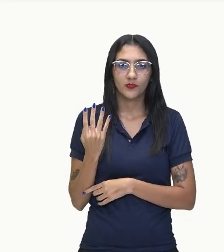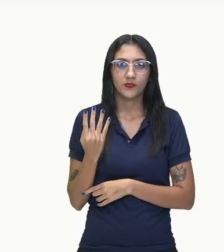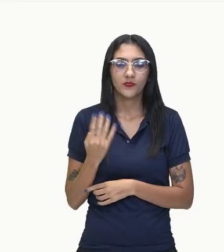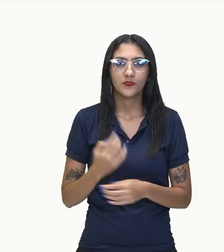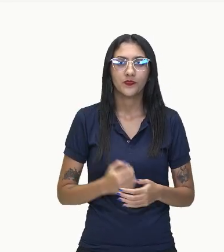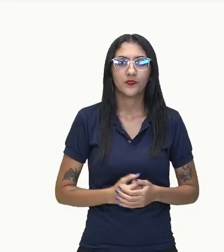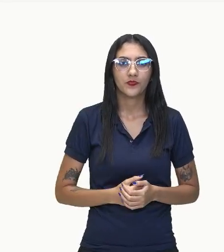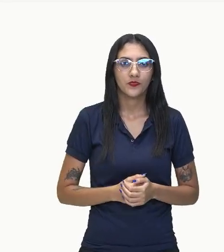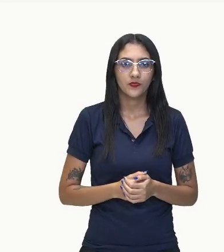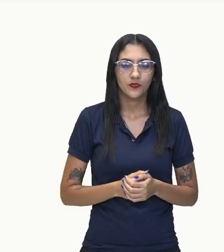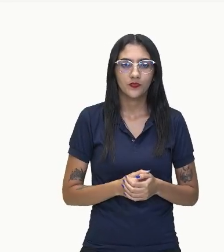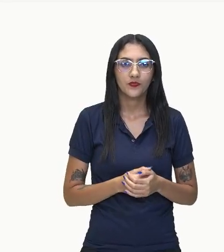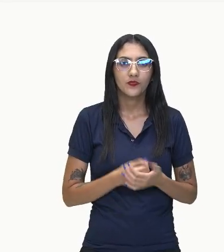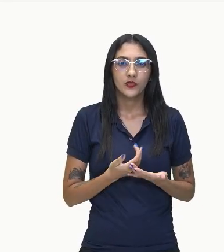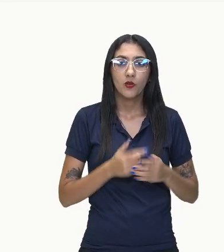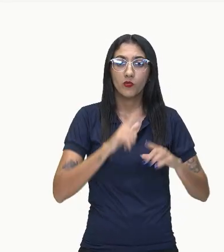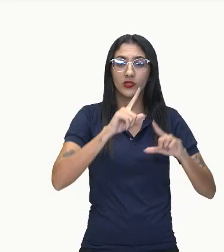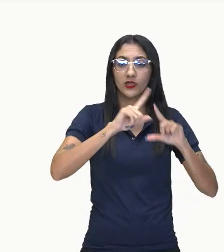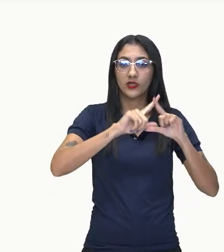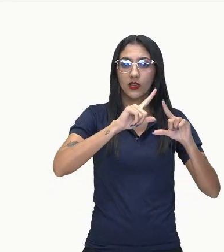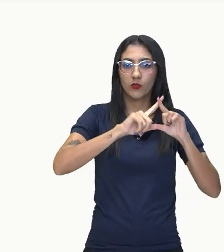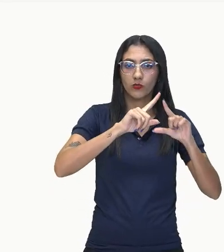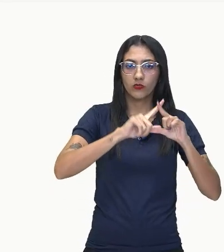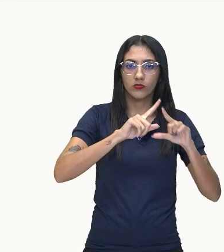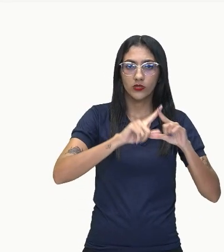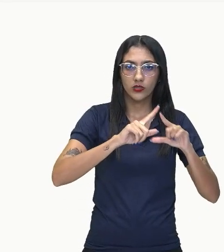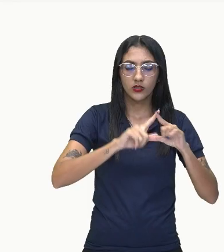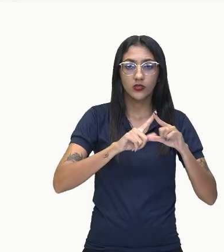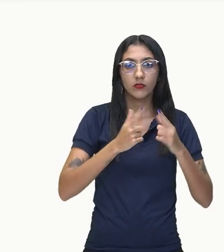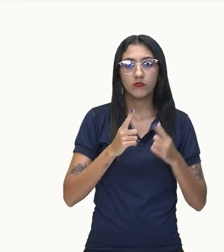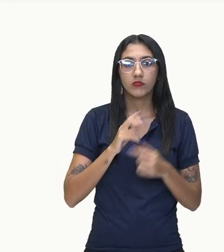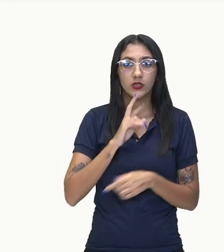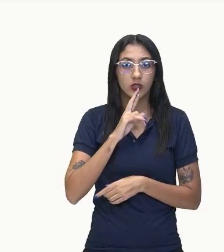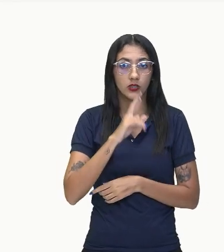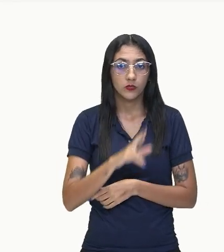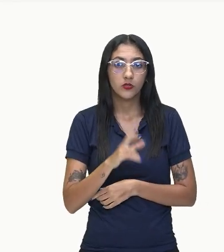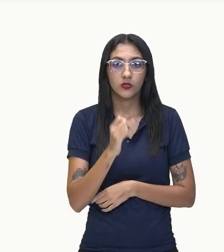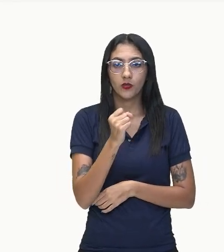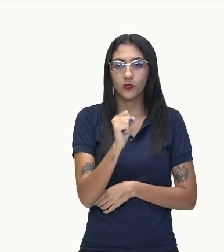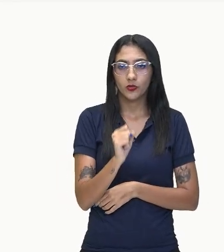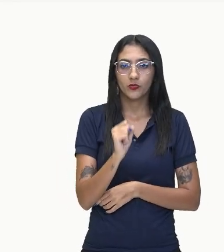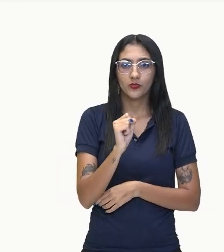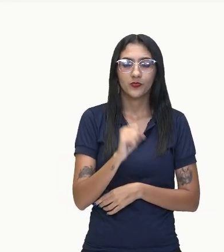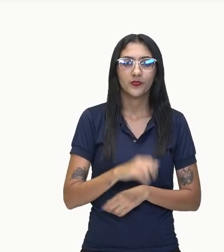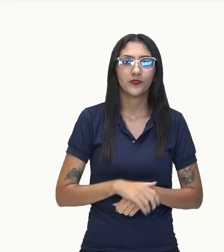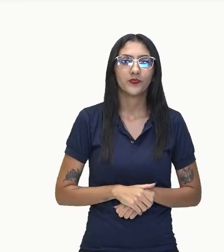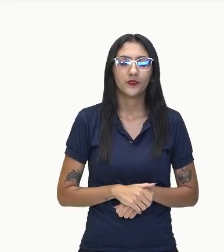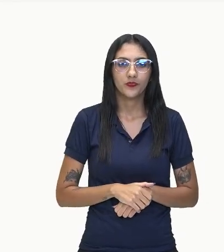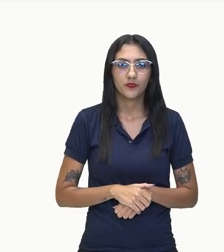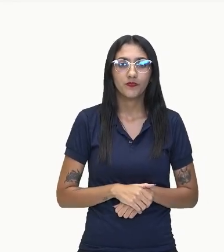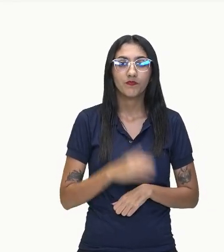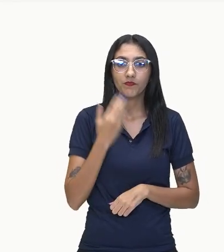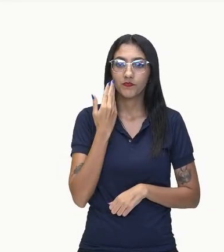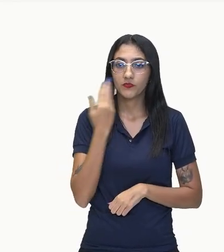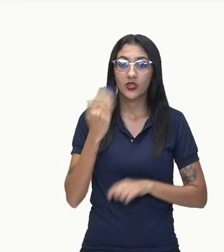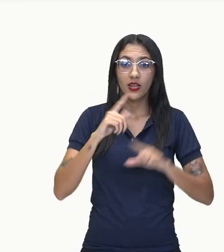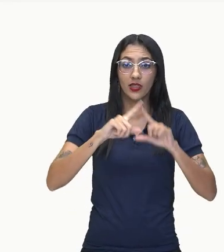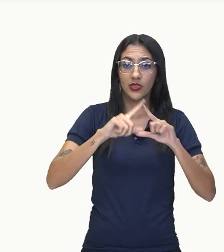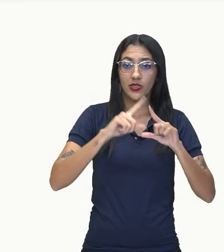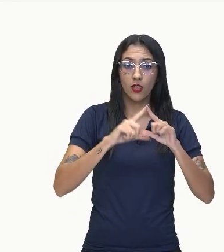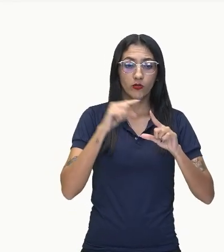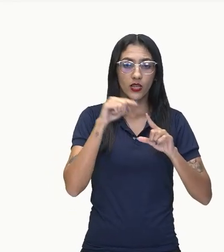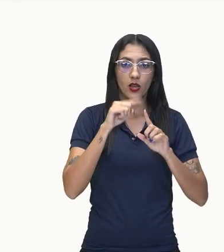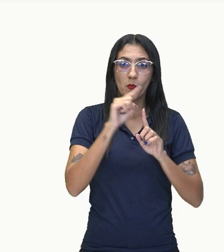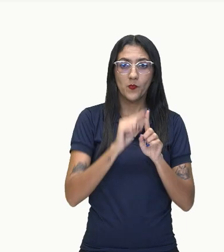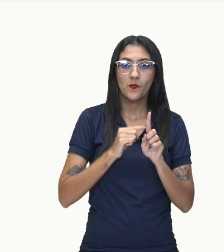4 vezes 1 vezes 1, 4. Então, o delta é 4 mais 4. Delta é igual a 8. Delta positivo,